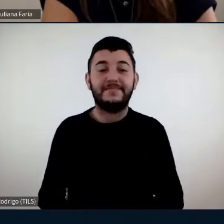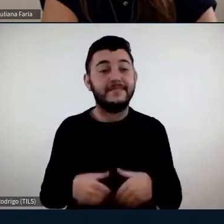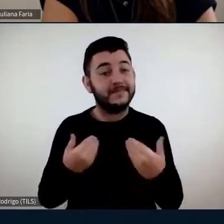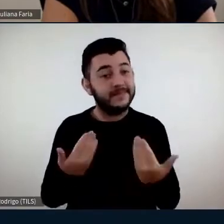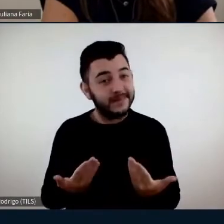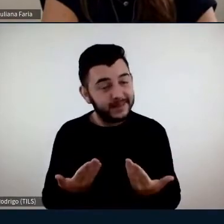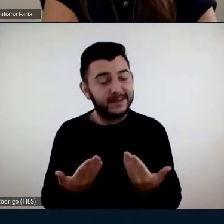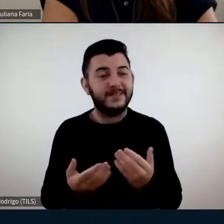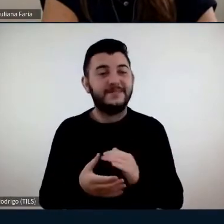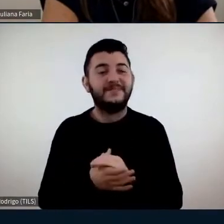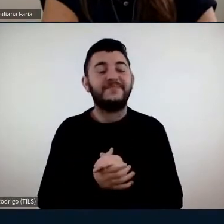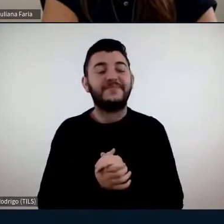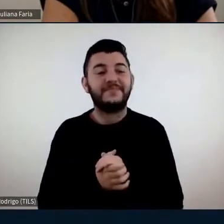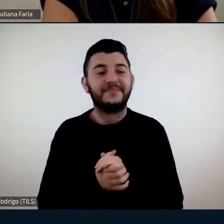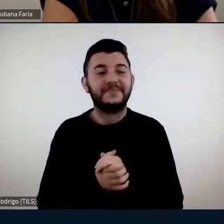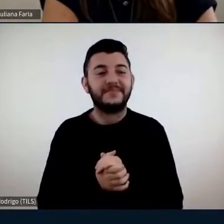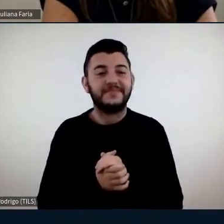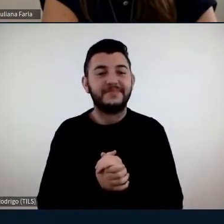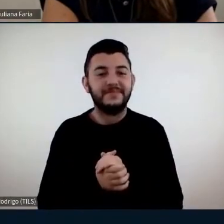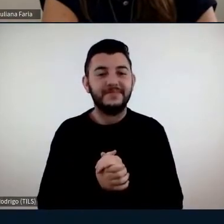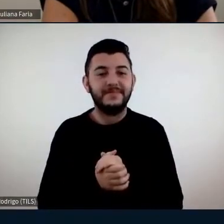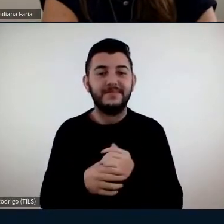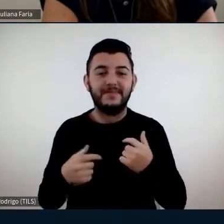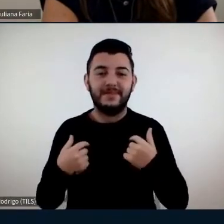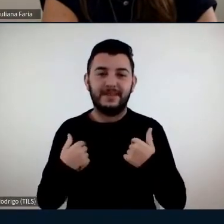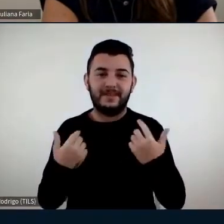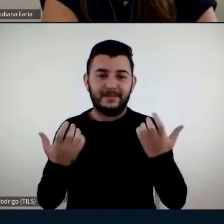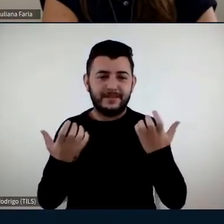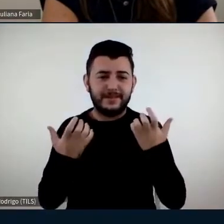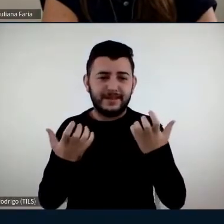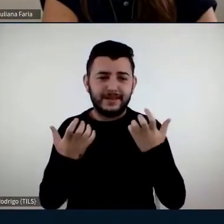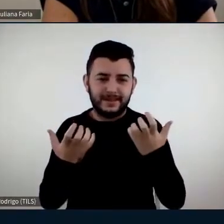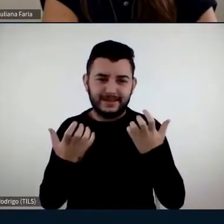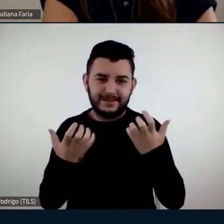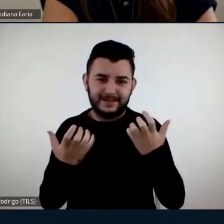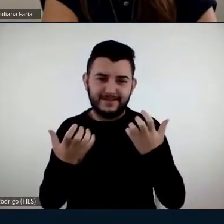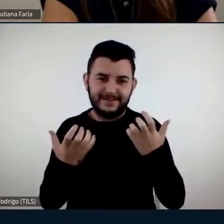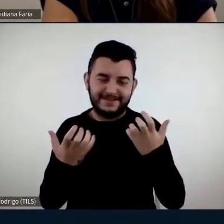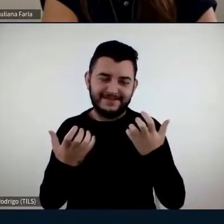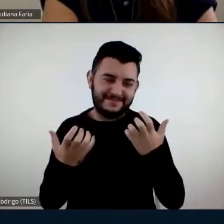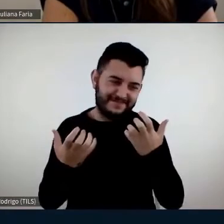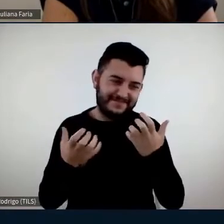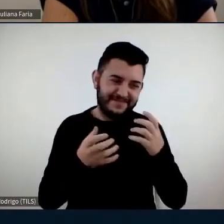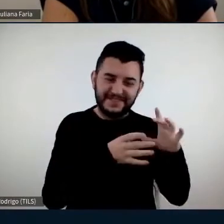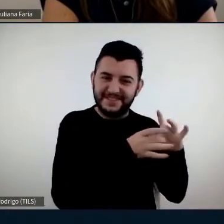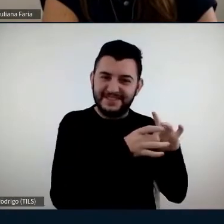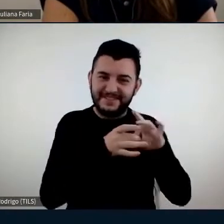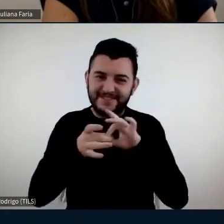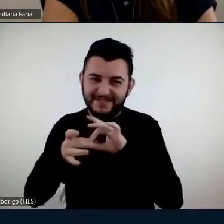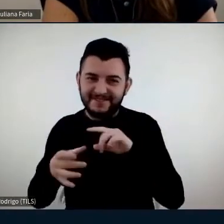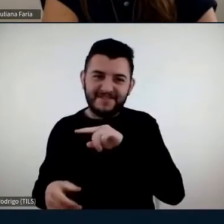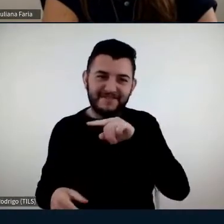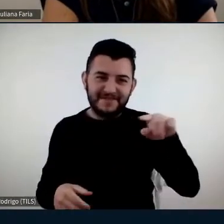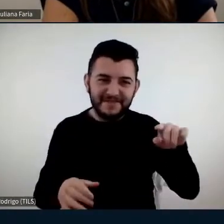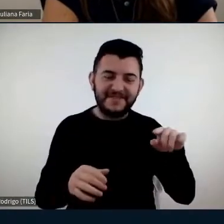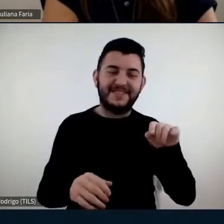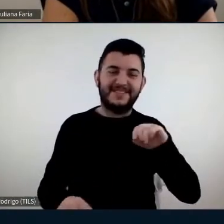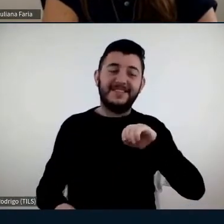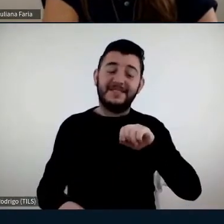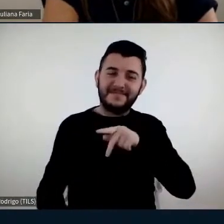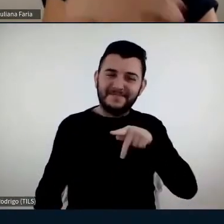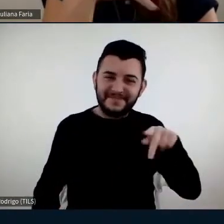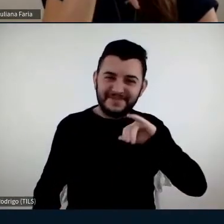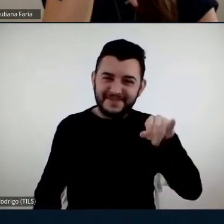primeiro queria situar um pouco esse estudo para vocês, né, Juliana? Muito obrigada por todas